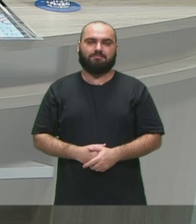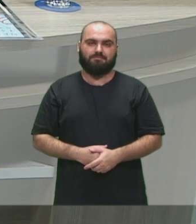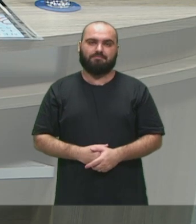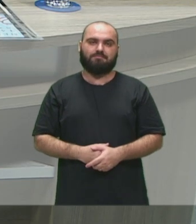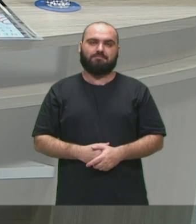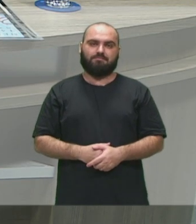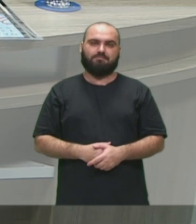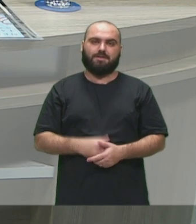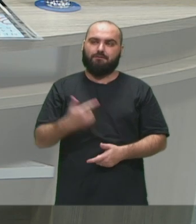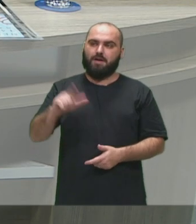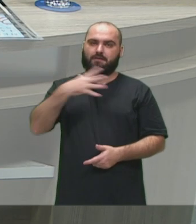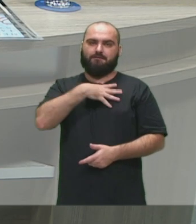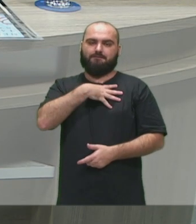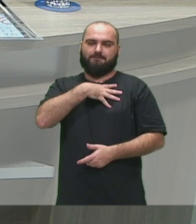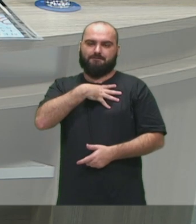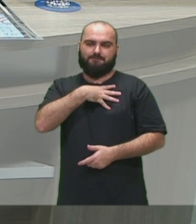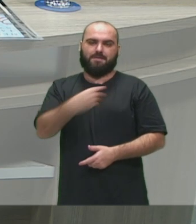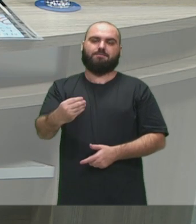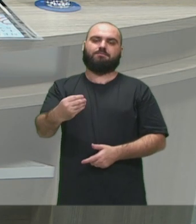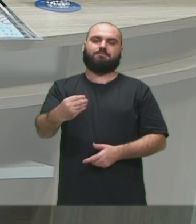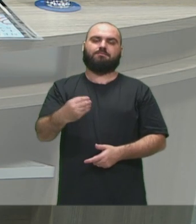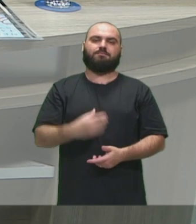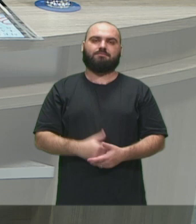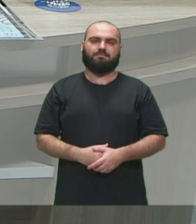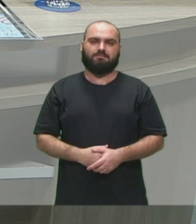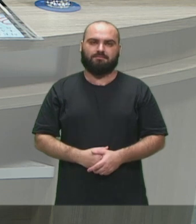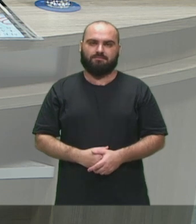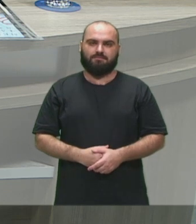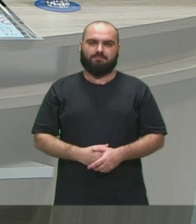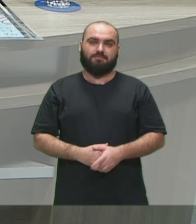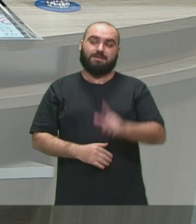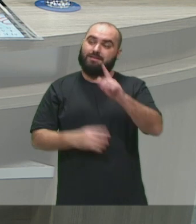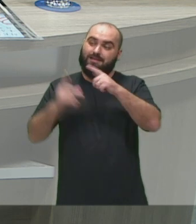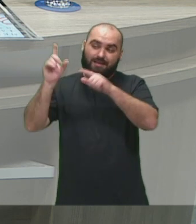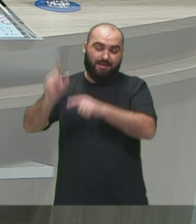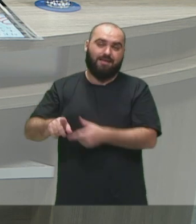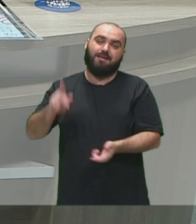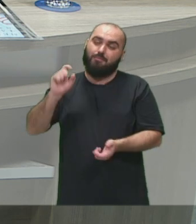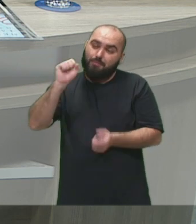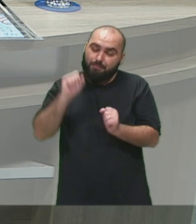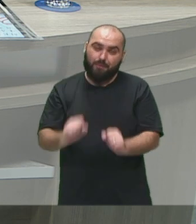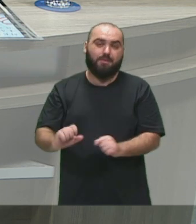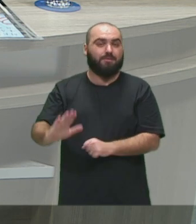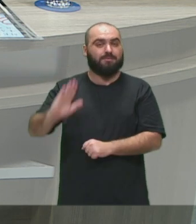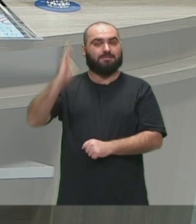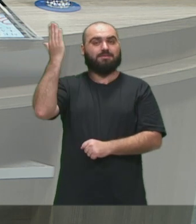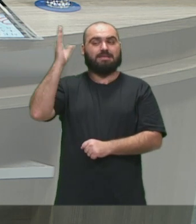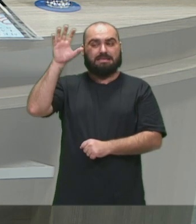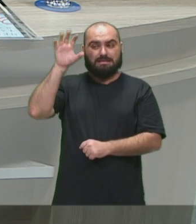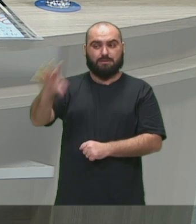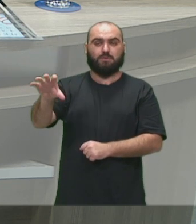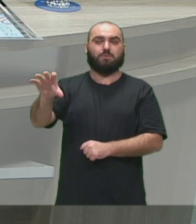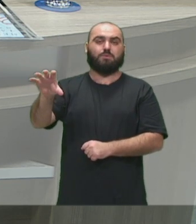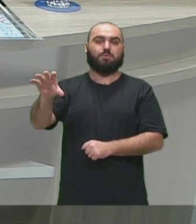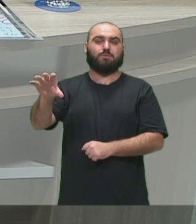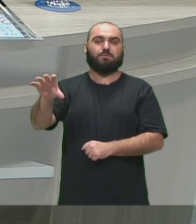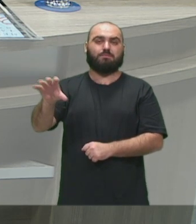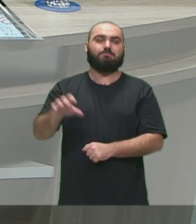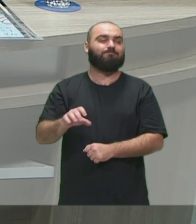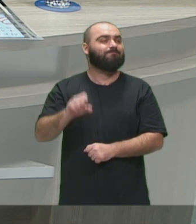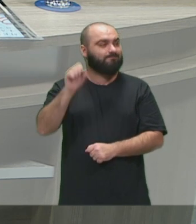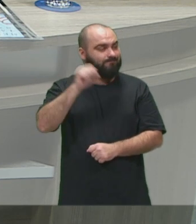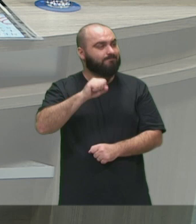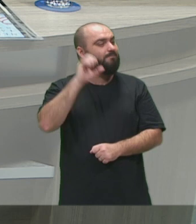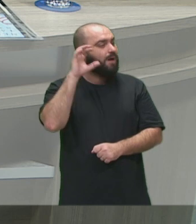infelizmente com suicídio, que é também outra vertente do que pode acontecer nesses sinais, casos, né? Esses